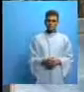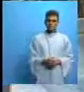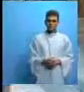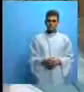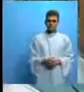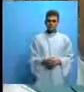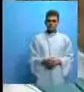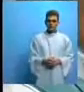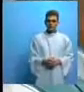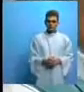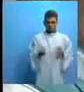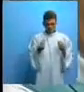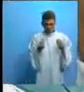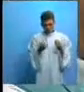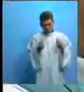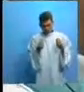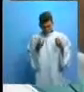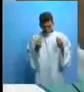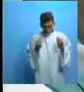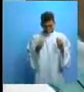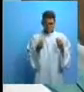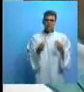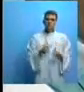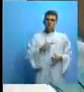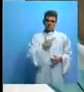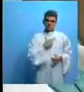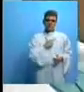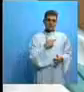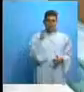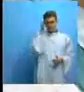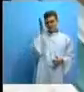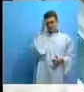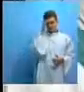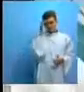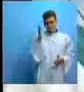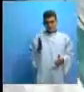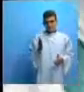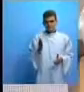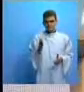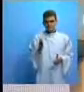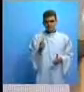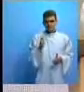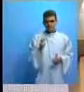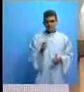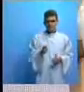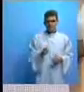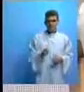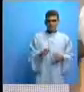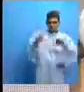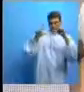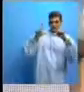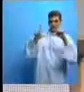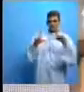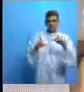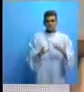países. É terrível saber disso, por quê? Porque eles vão eliminando as pessoas. Elimina,